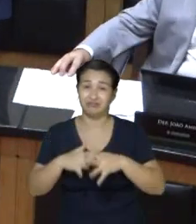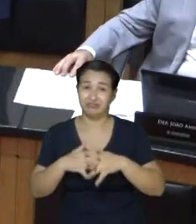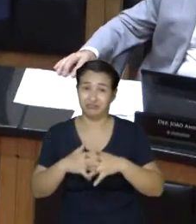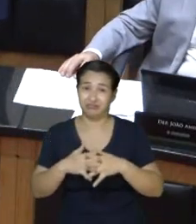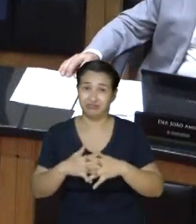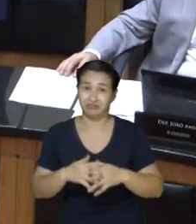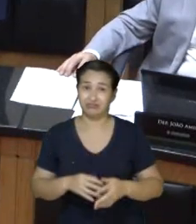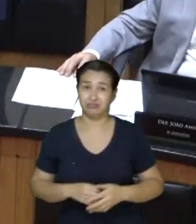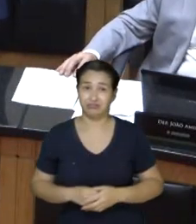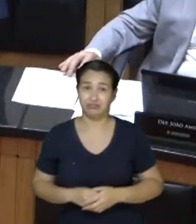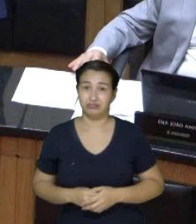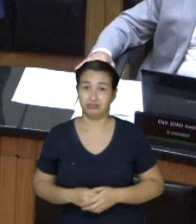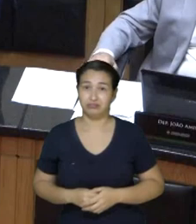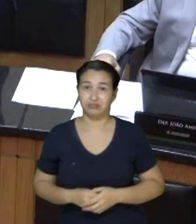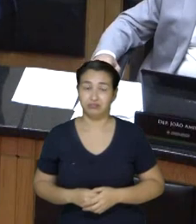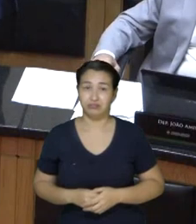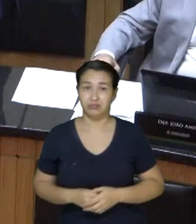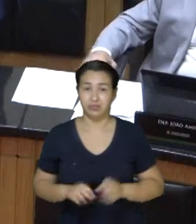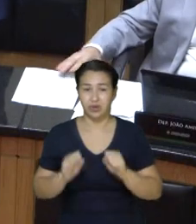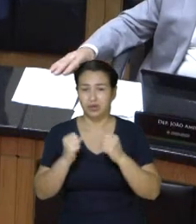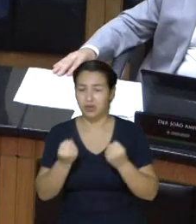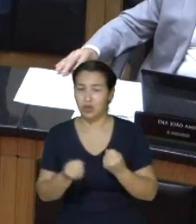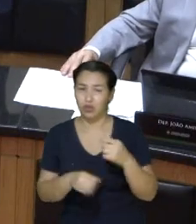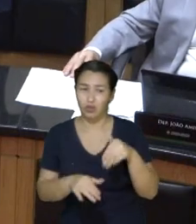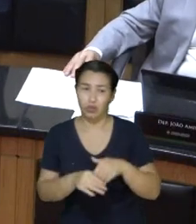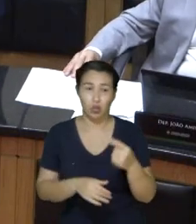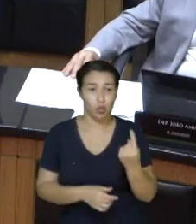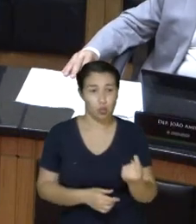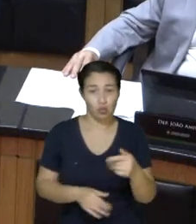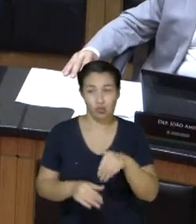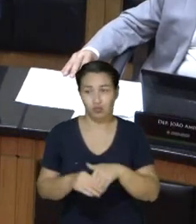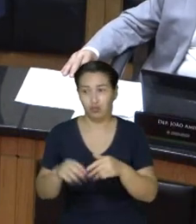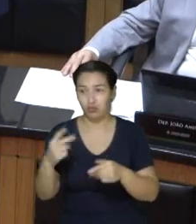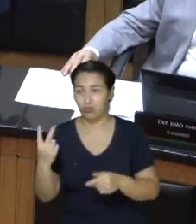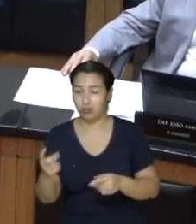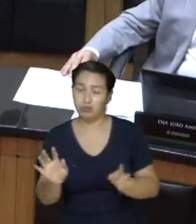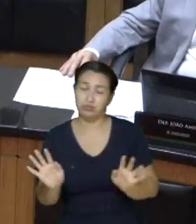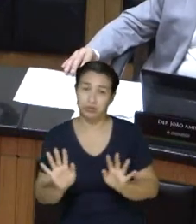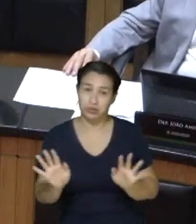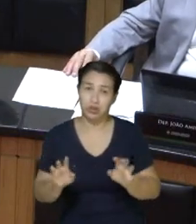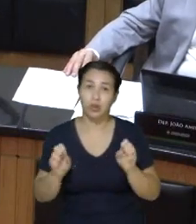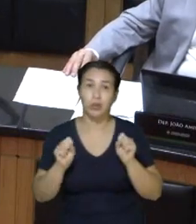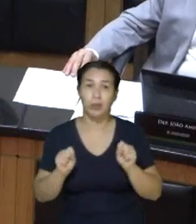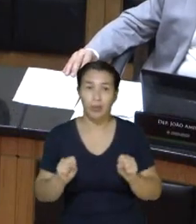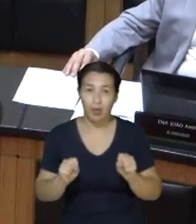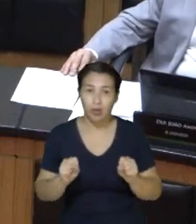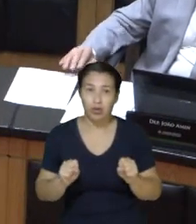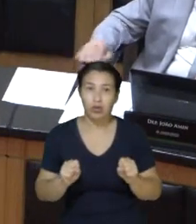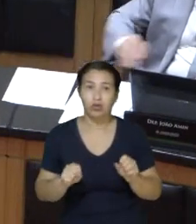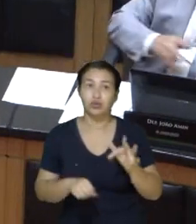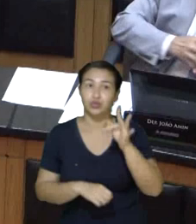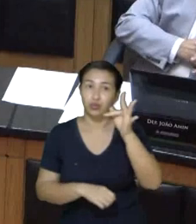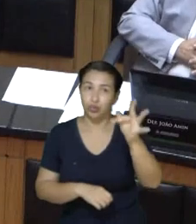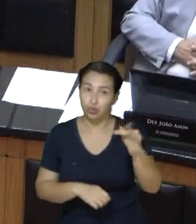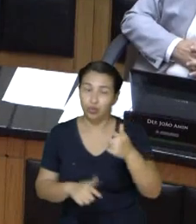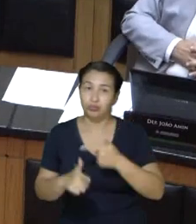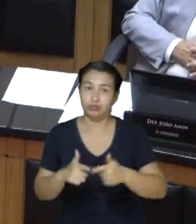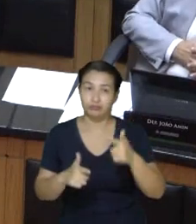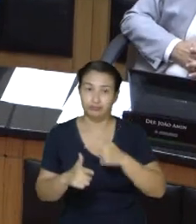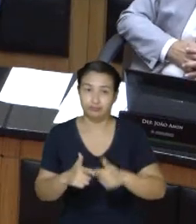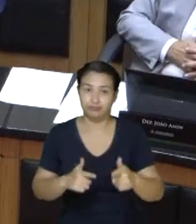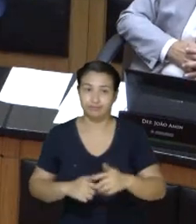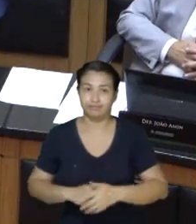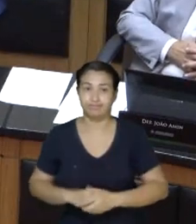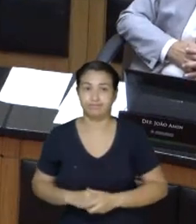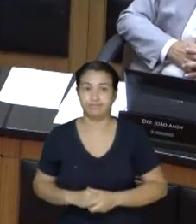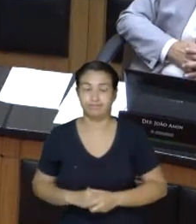precedente. Então, eu não estou aqui nem defendendo o voto 1, nem o voto 2. Eu estou dizendo que a gente pode criar um precedente perigoso.